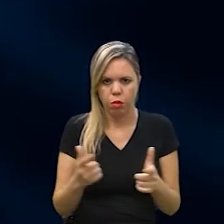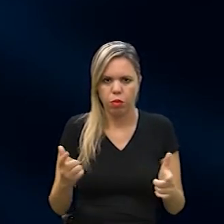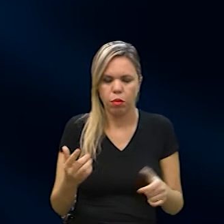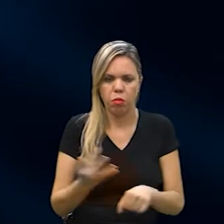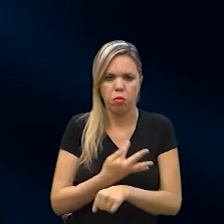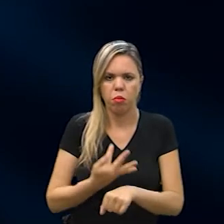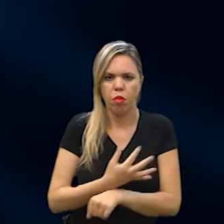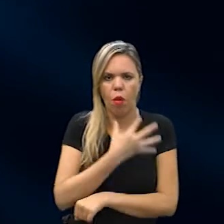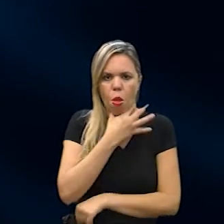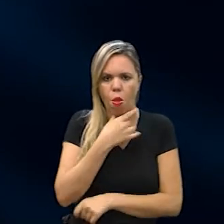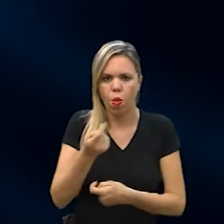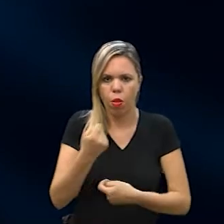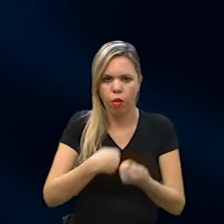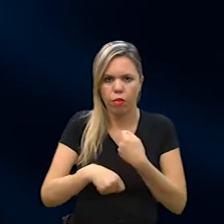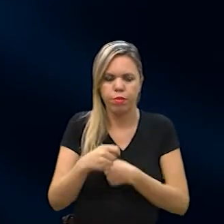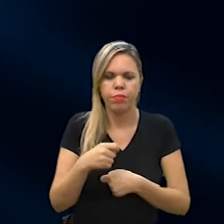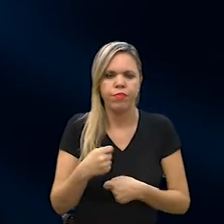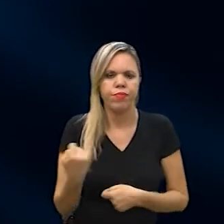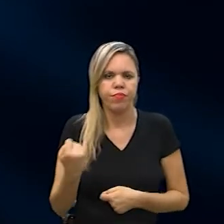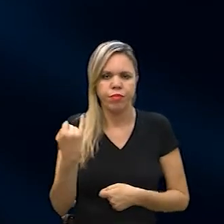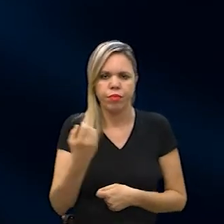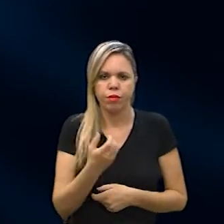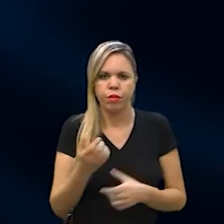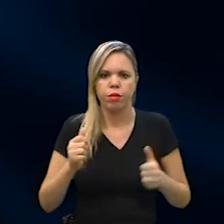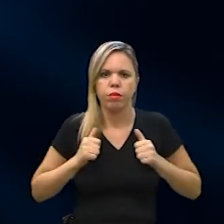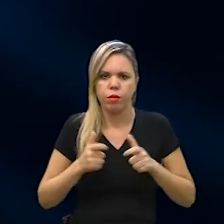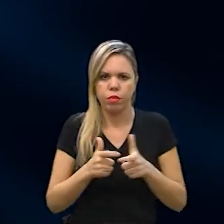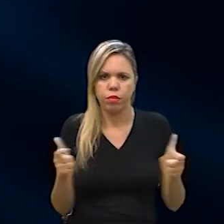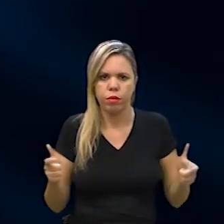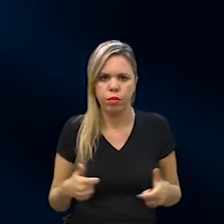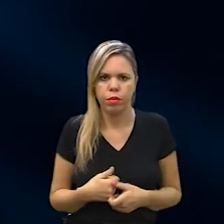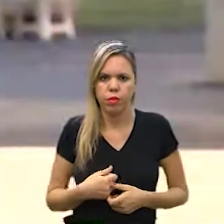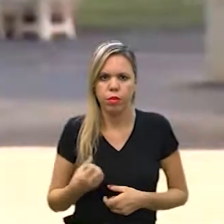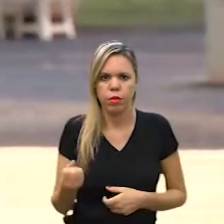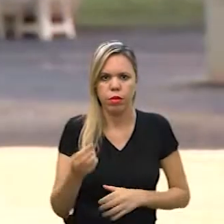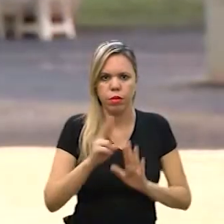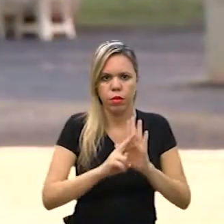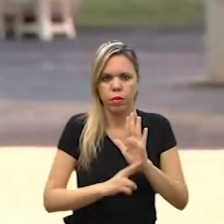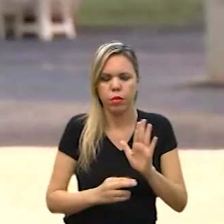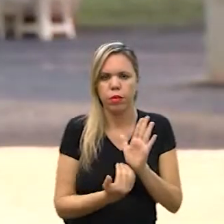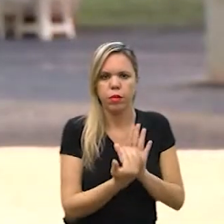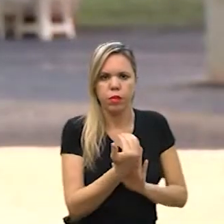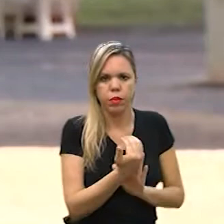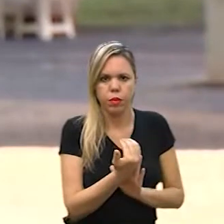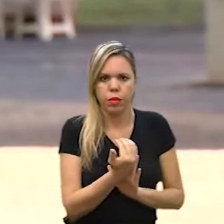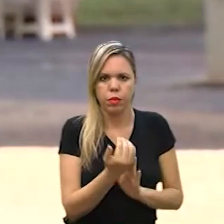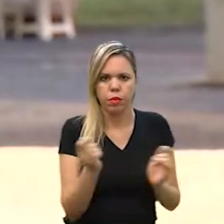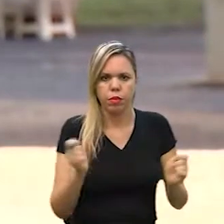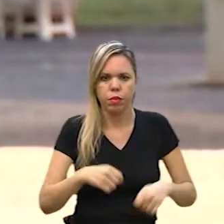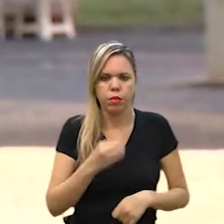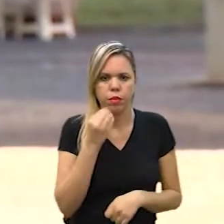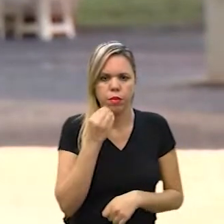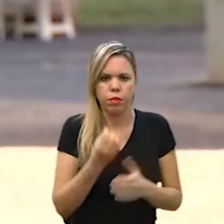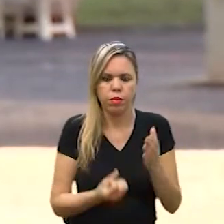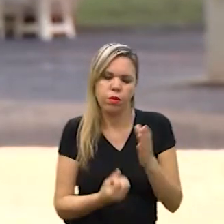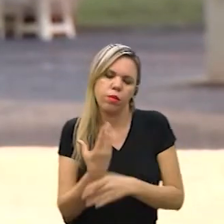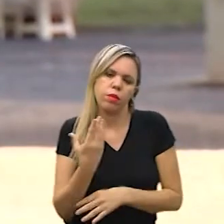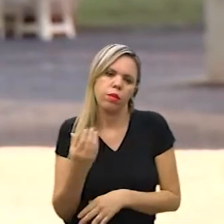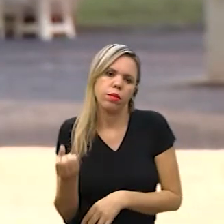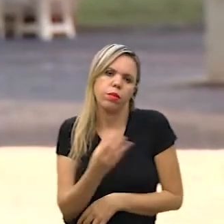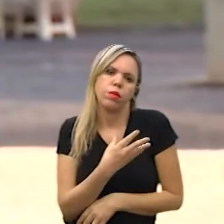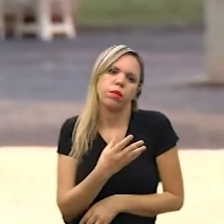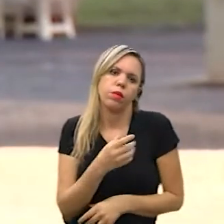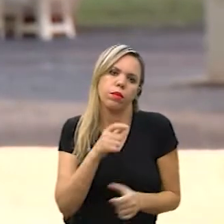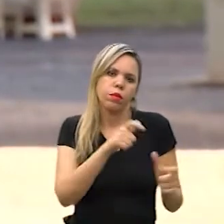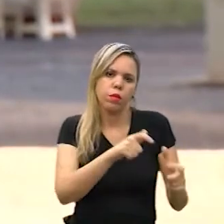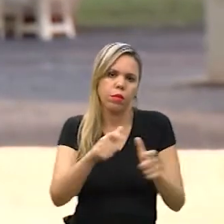de grande crise econômica e elevado índice de desemprego. Os novos critérios aumentam as possibilidades de